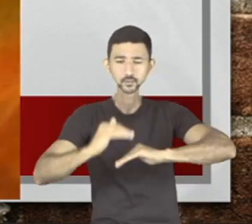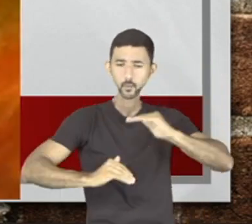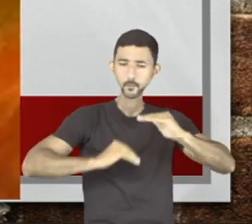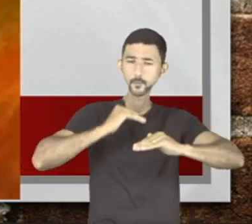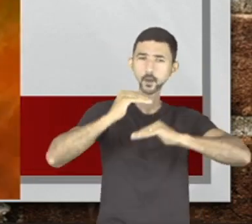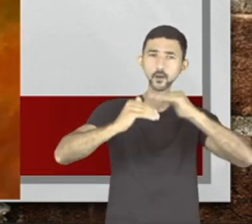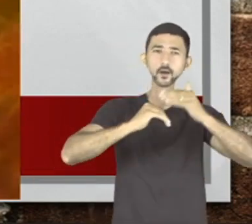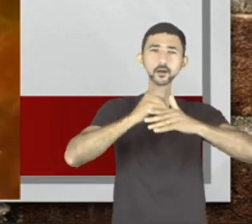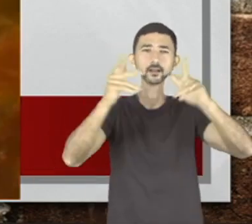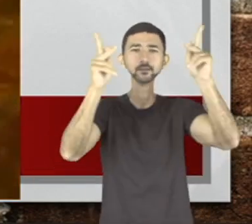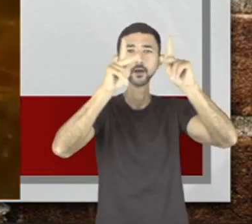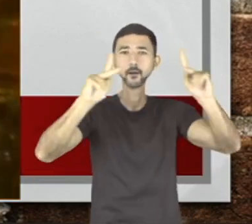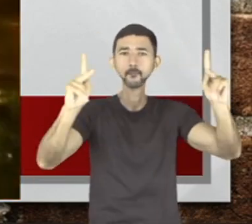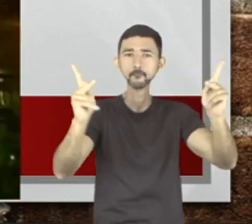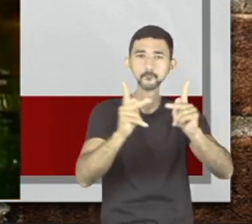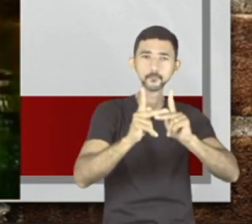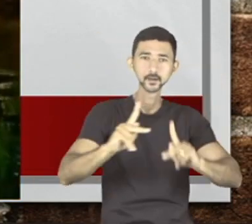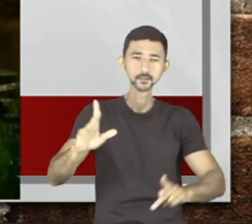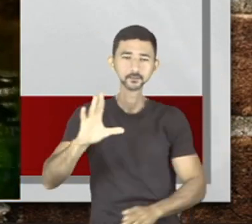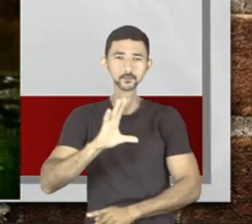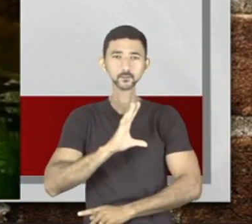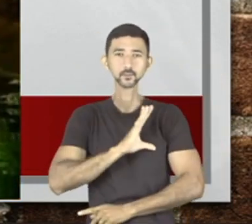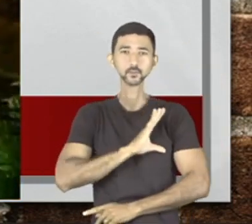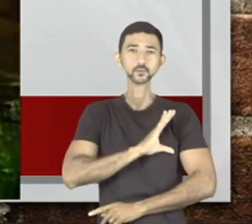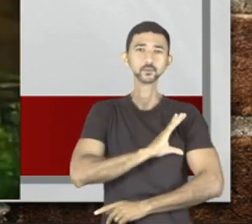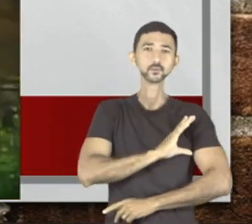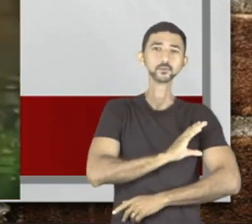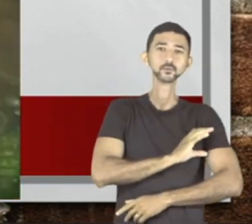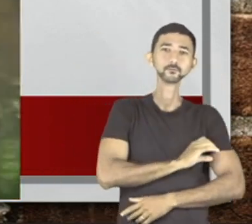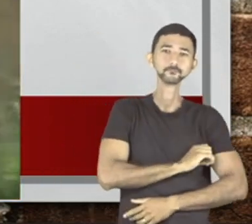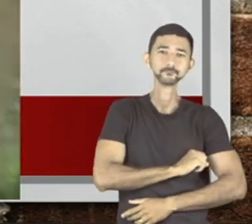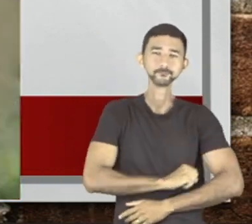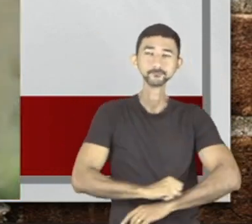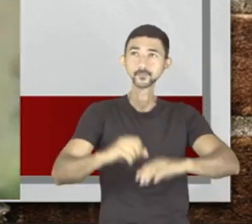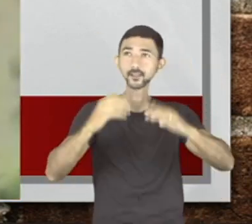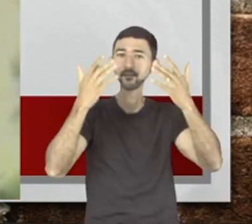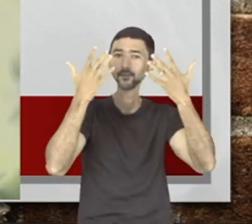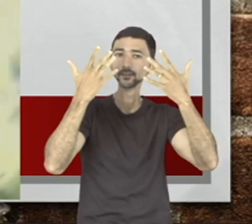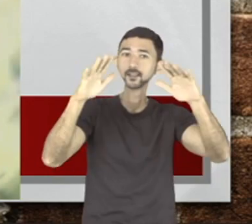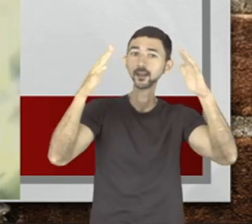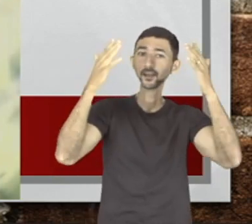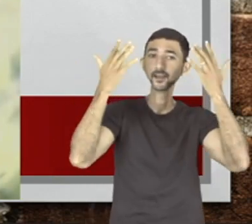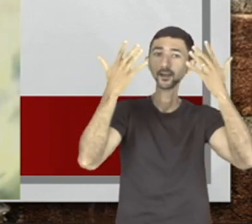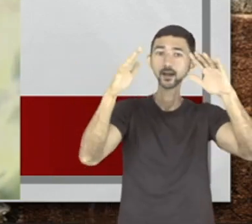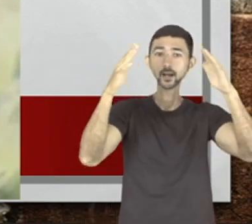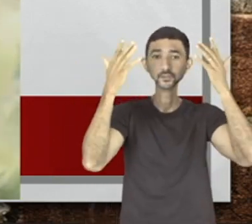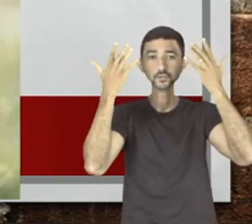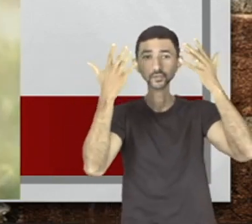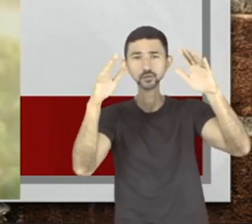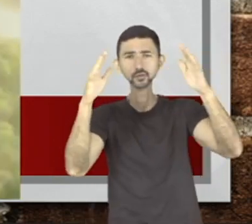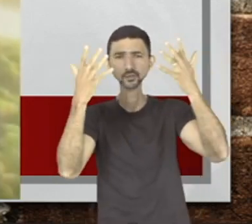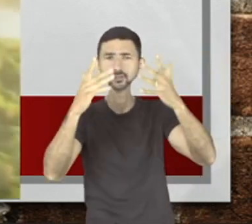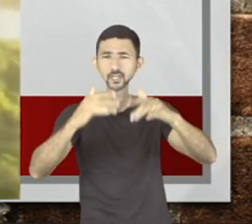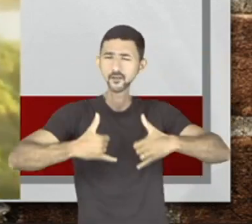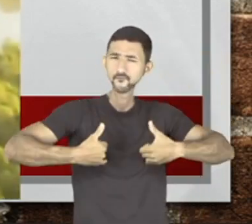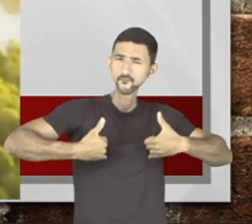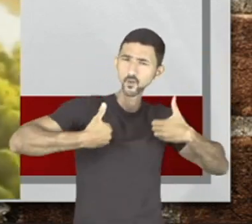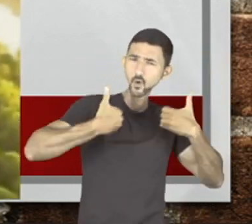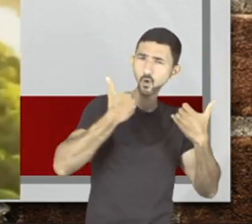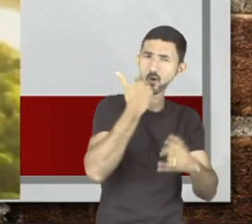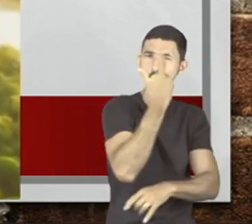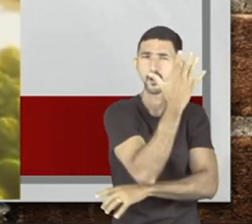do progresso, da paz e do amor. Salve, ó terra de ricas